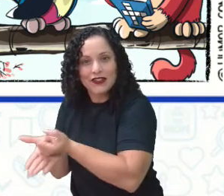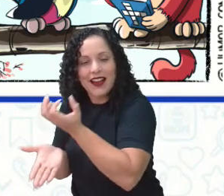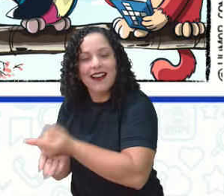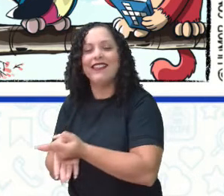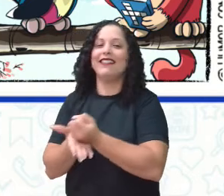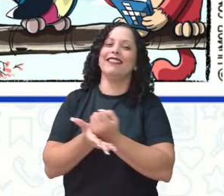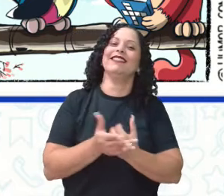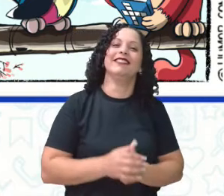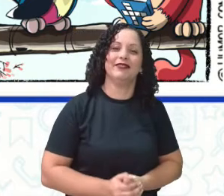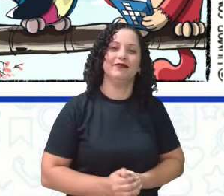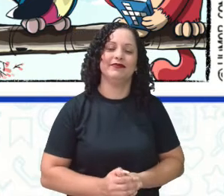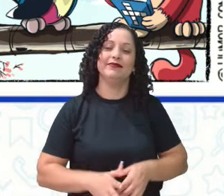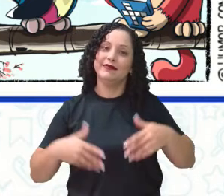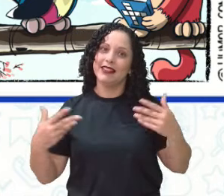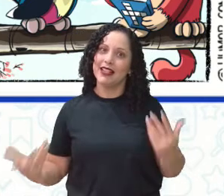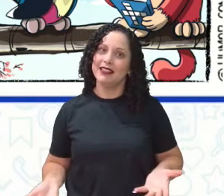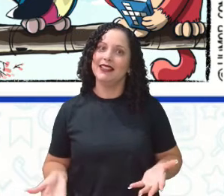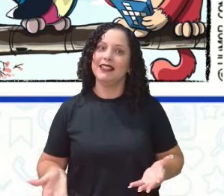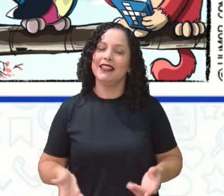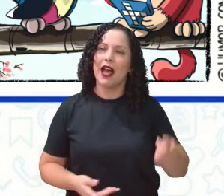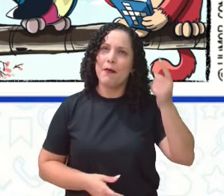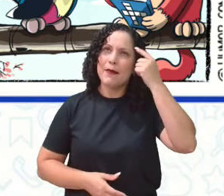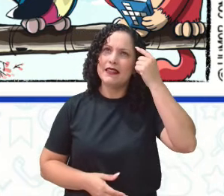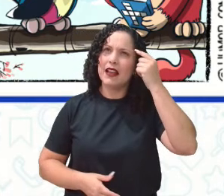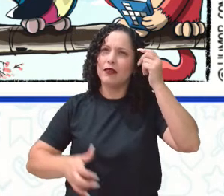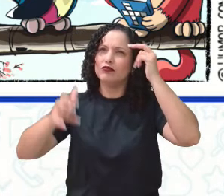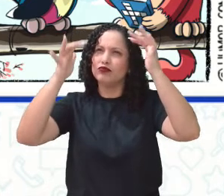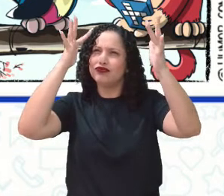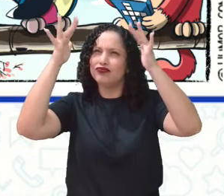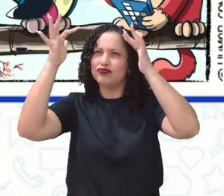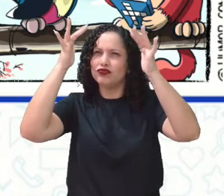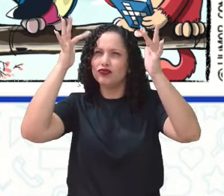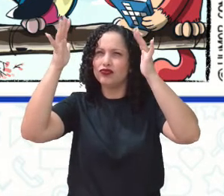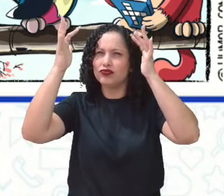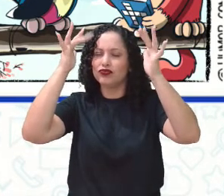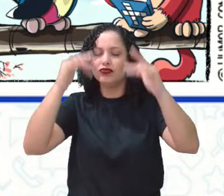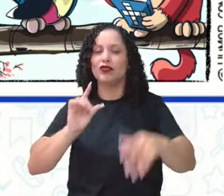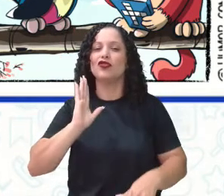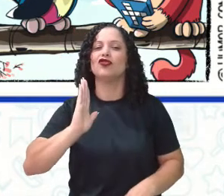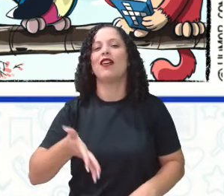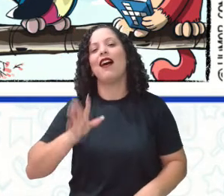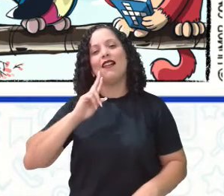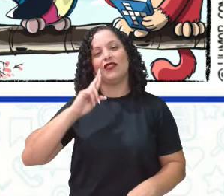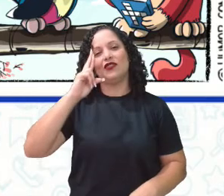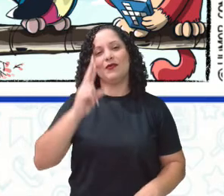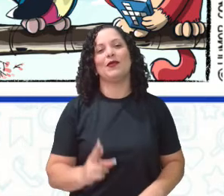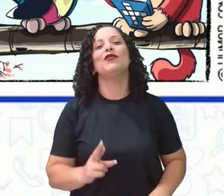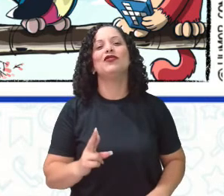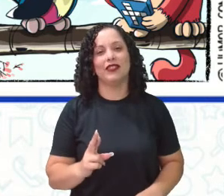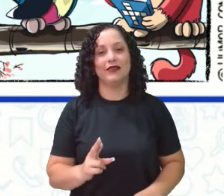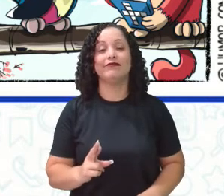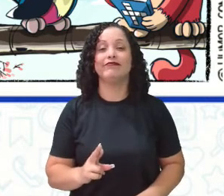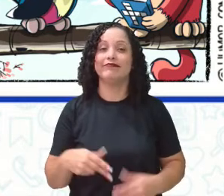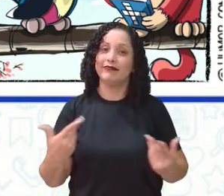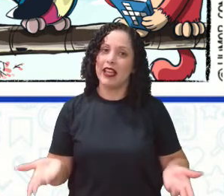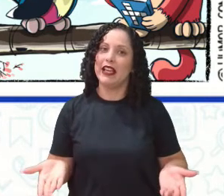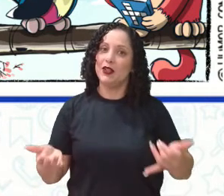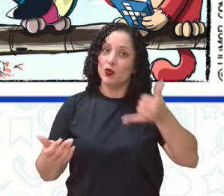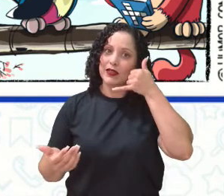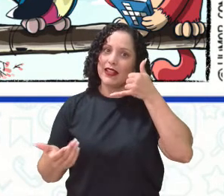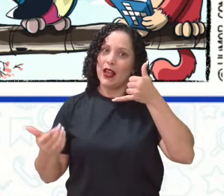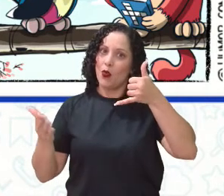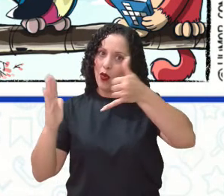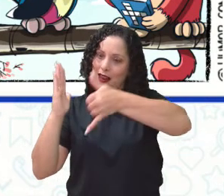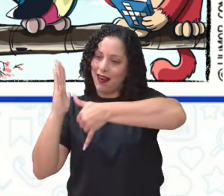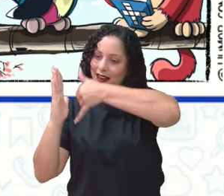Tuca falou, Caco está aí pensando. É a resposta, professora. Né? Ó, a resposta. É a resposta que o celular